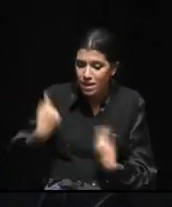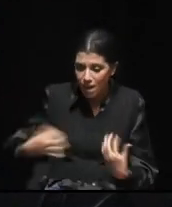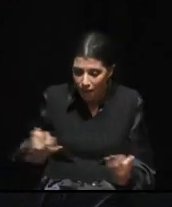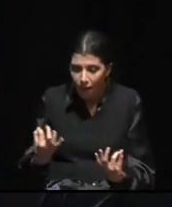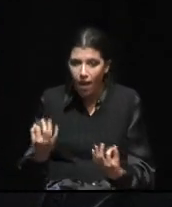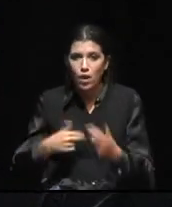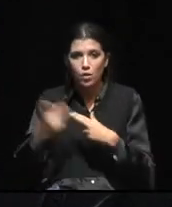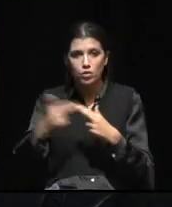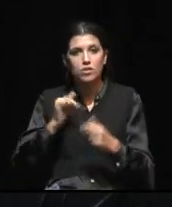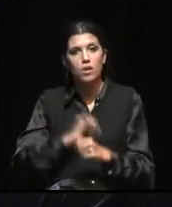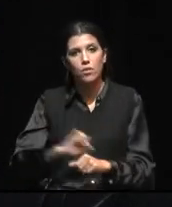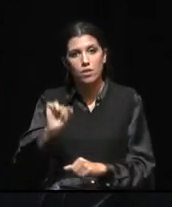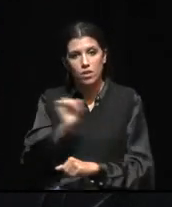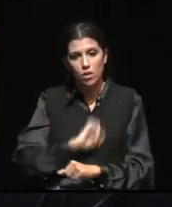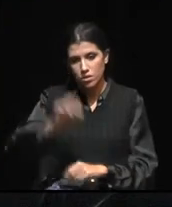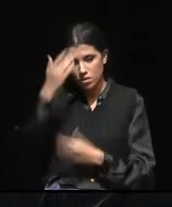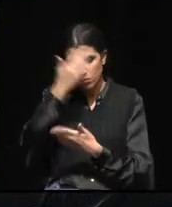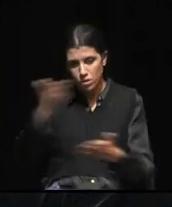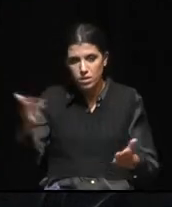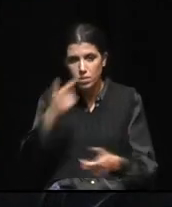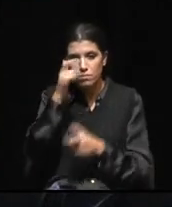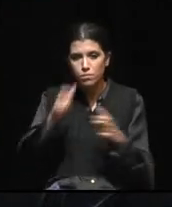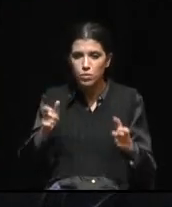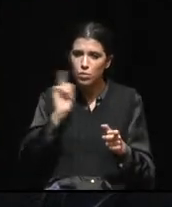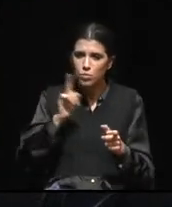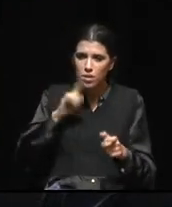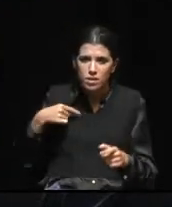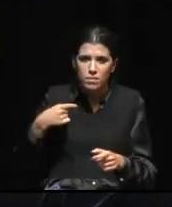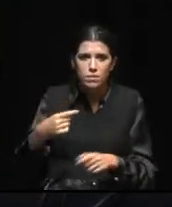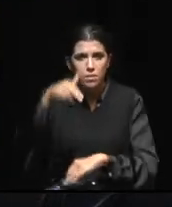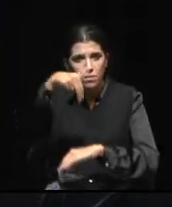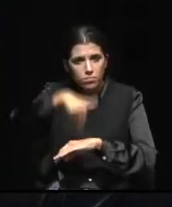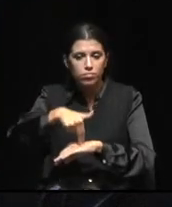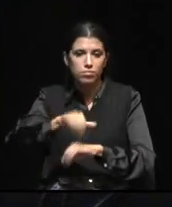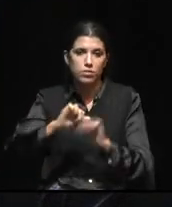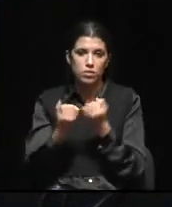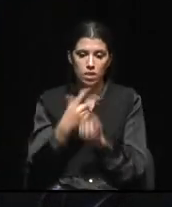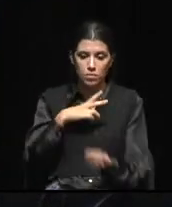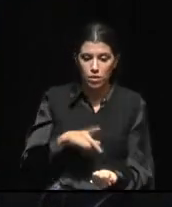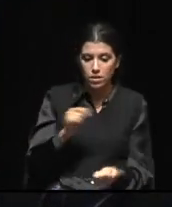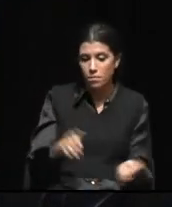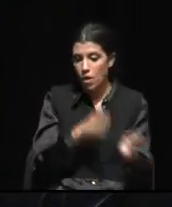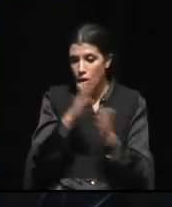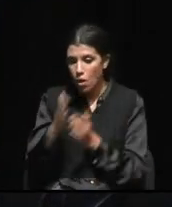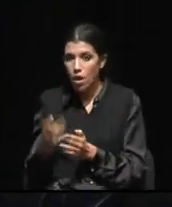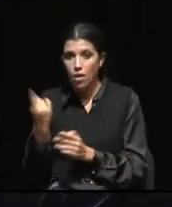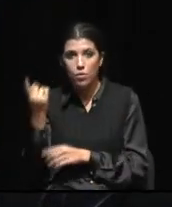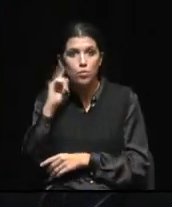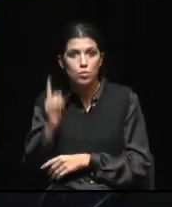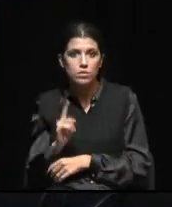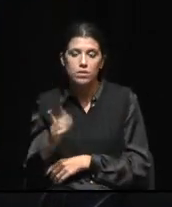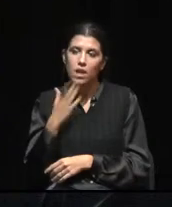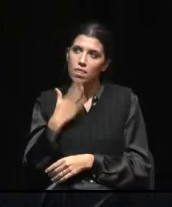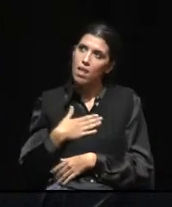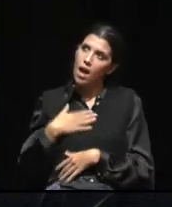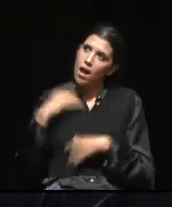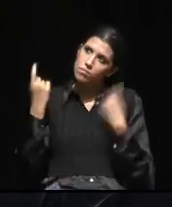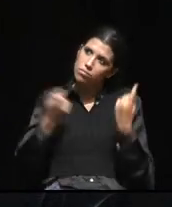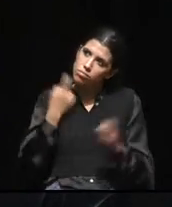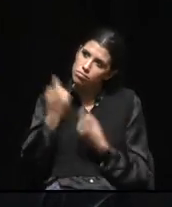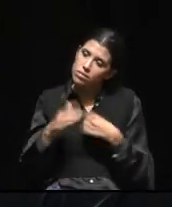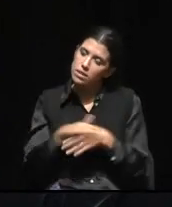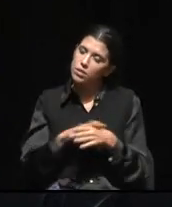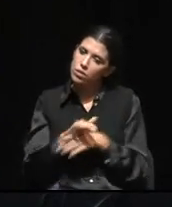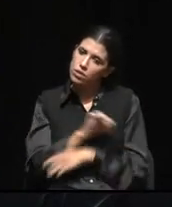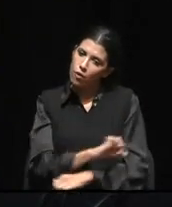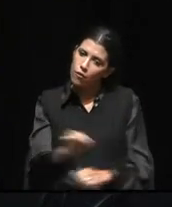construção da nossa democracia como atores sempre presentes na sociedade portuguesa mas também é um dia que nos convida a pensar na situação